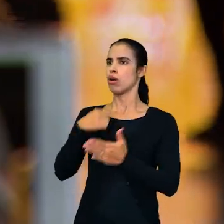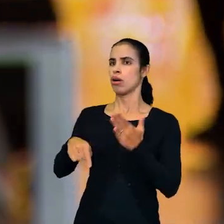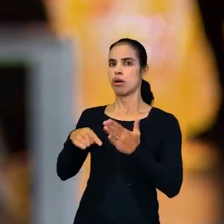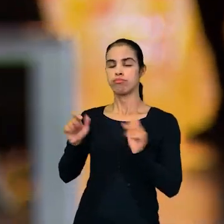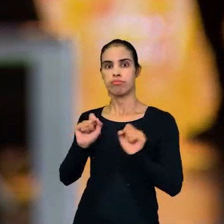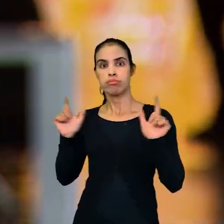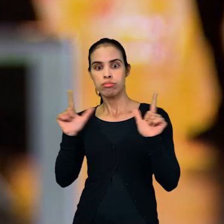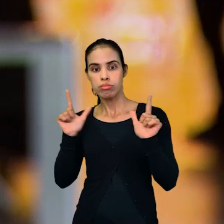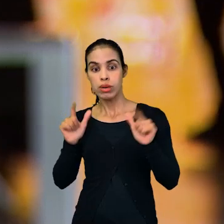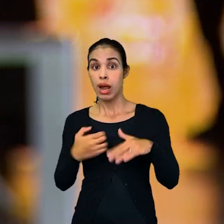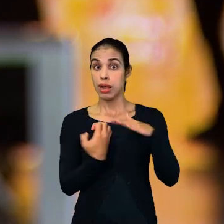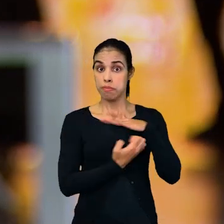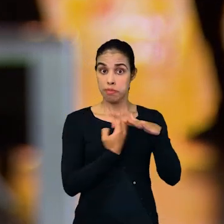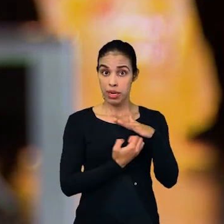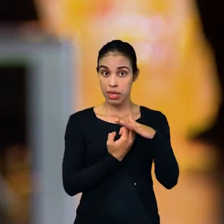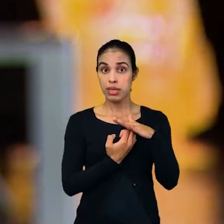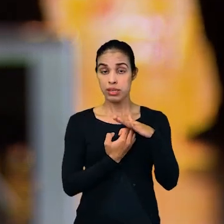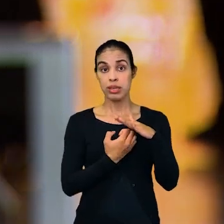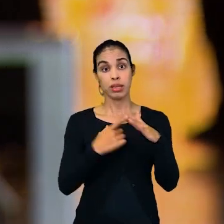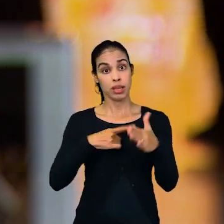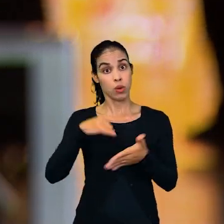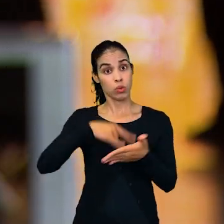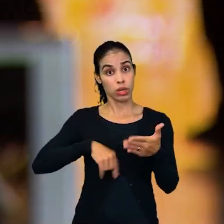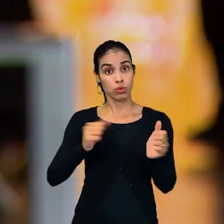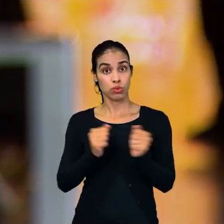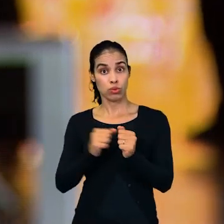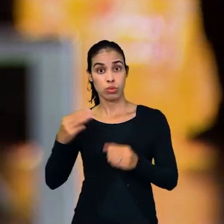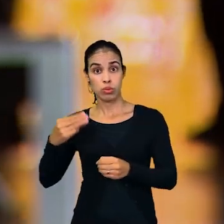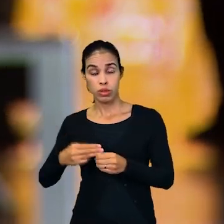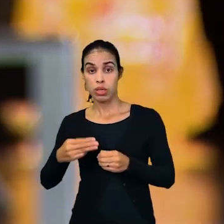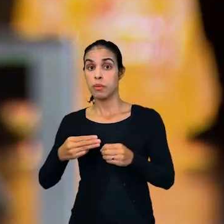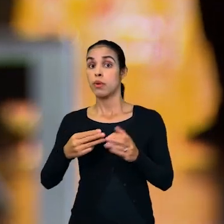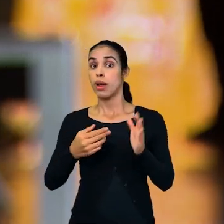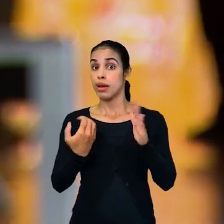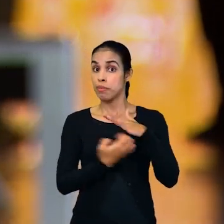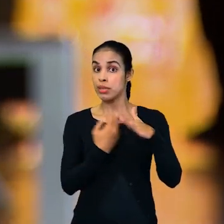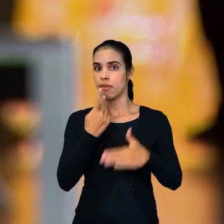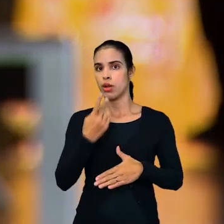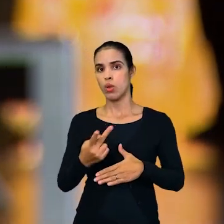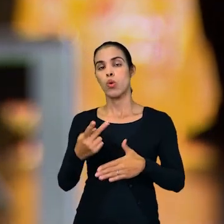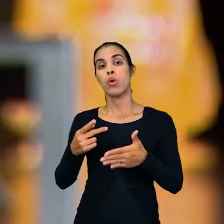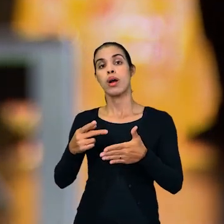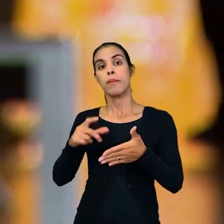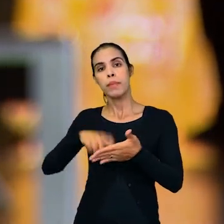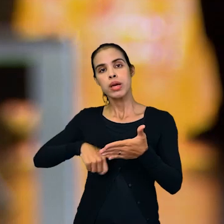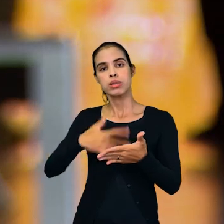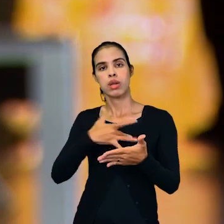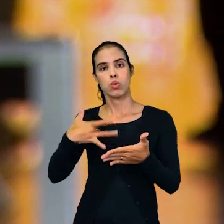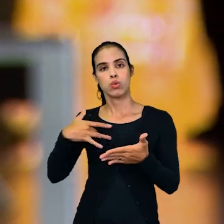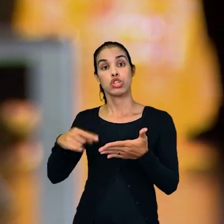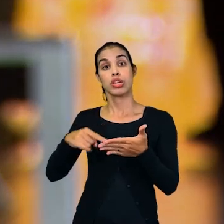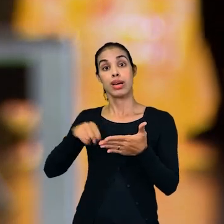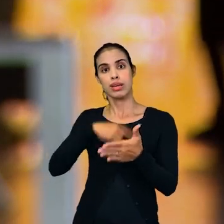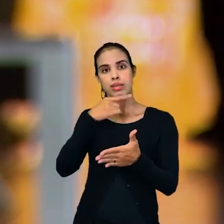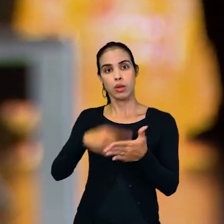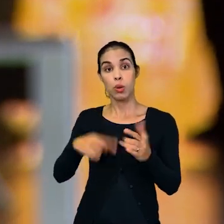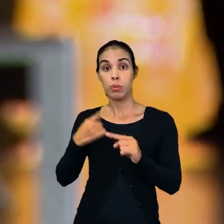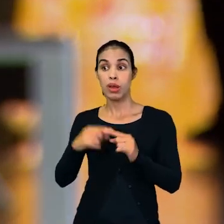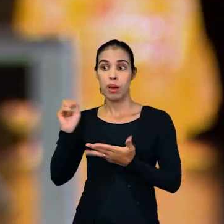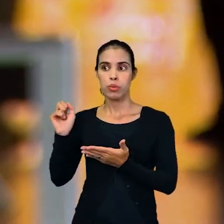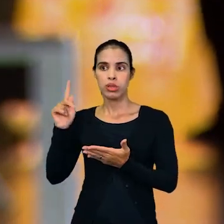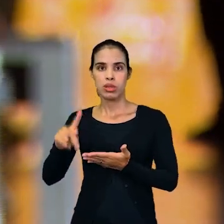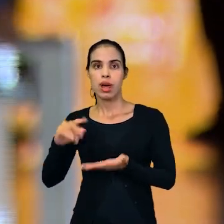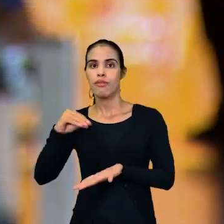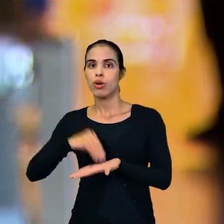tinha contrato de prestação de serviços junto ao município, alegou que o cancelamento ocorreu porque a aposentada não